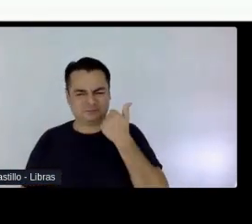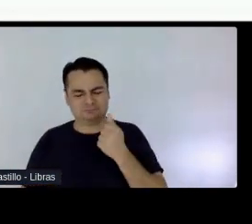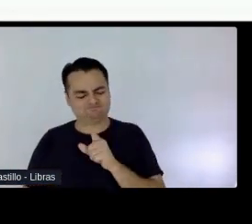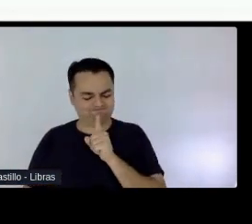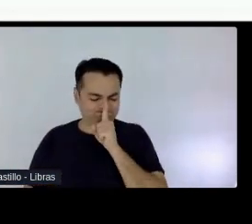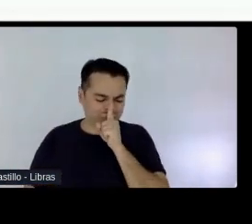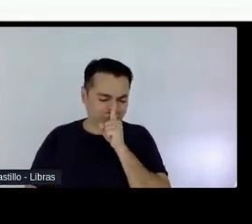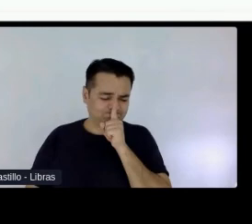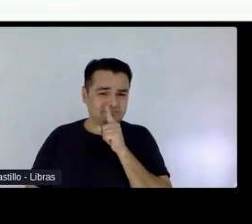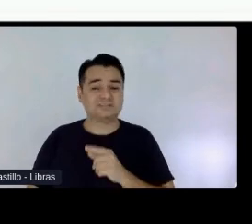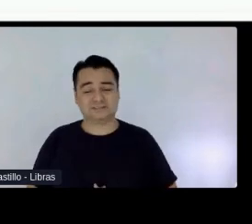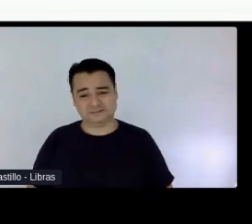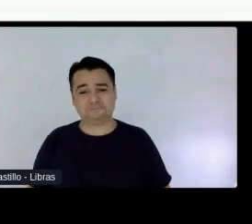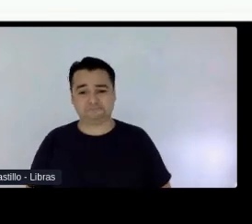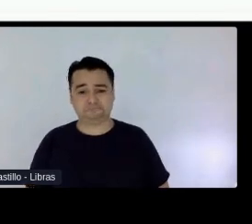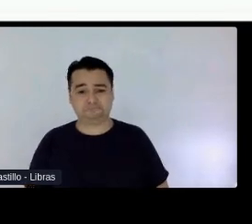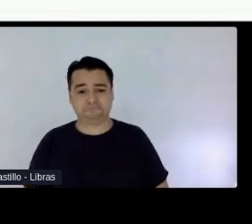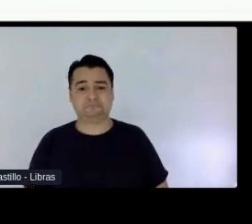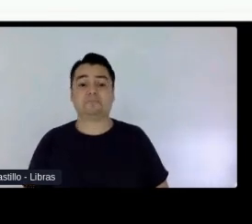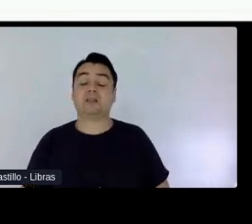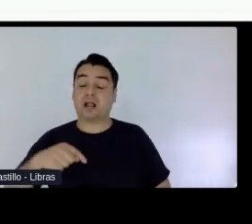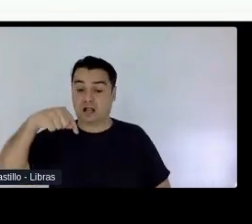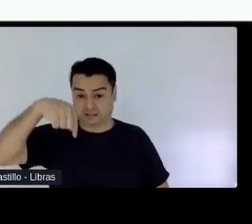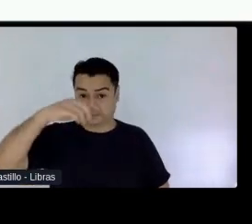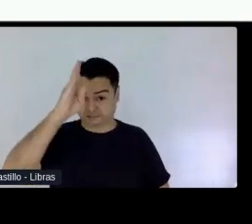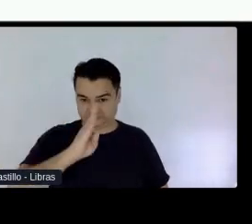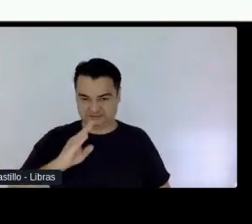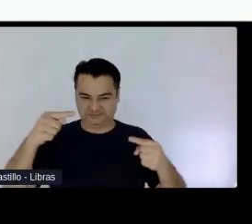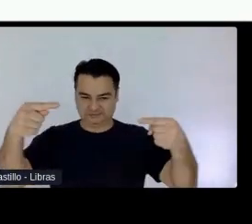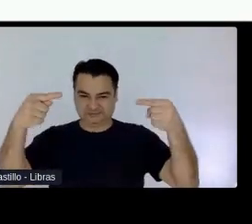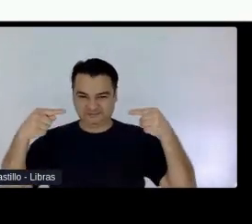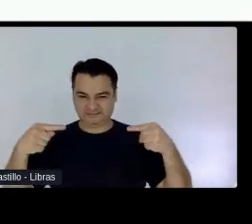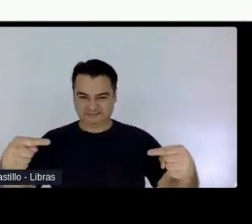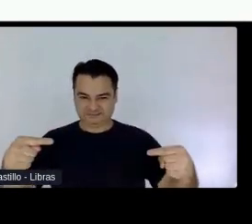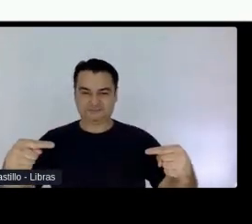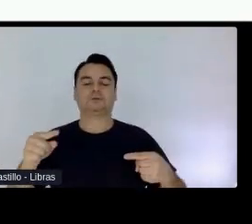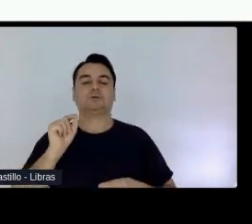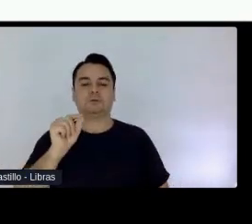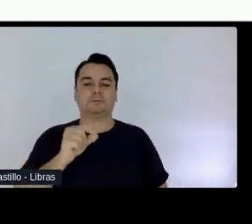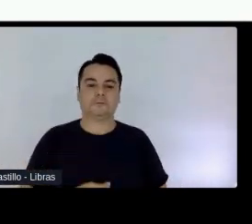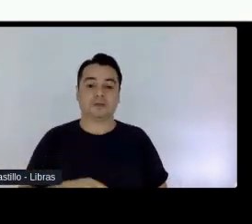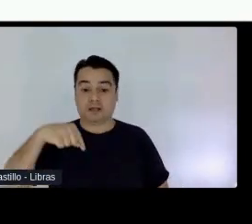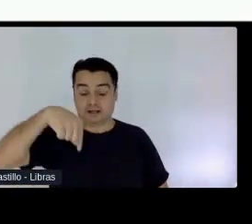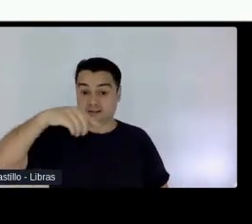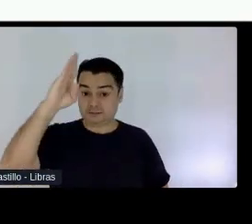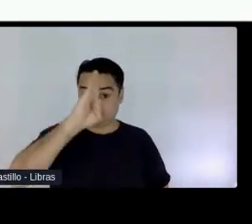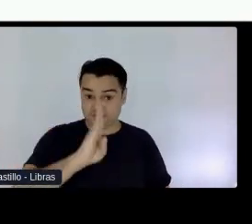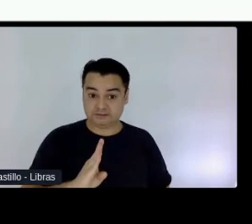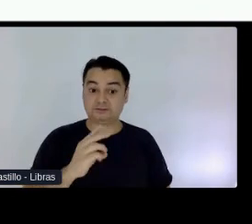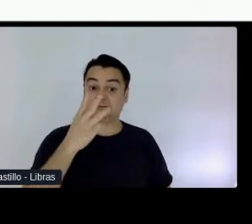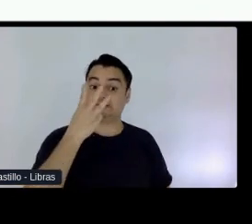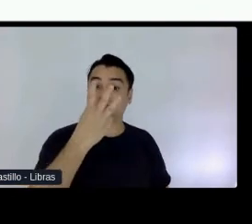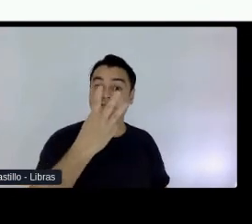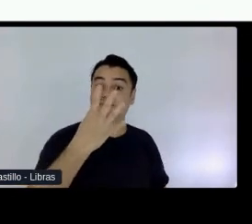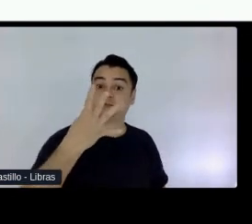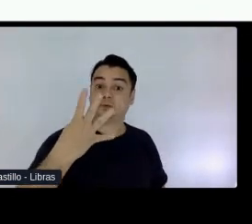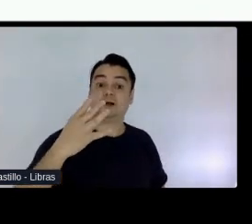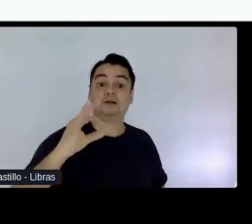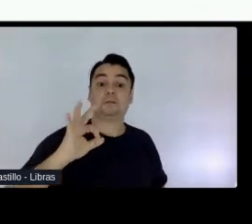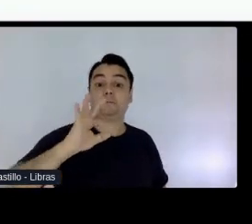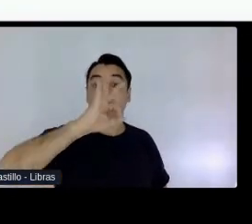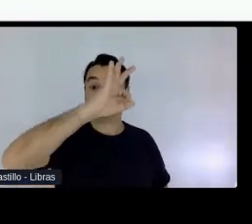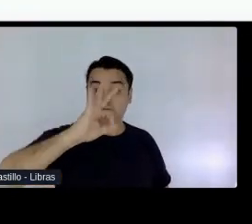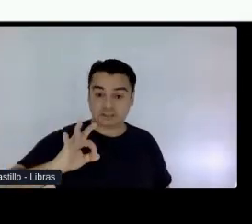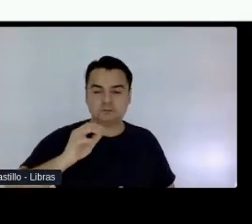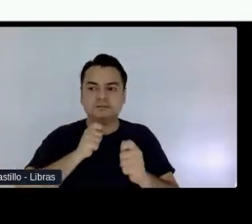incisivo. E mais voltado para o Brasil, que esse índice trouxe, é que no Brasil, né, 34% dos entrevistados